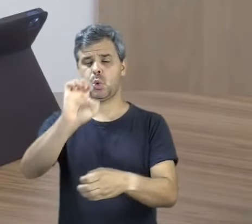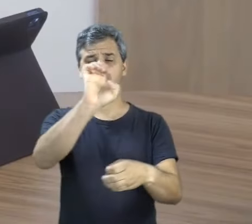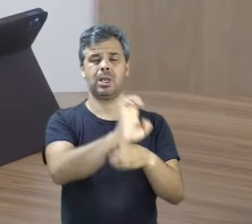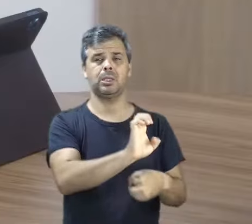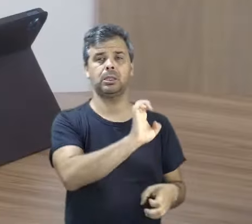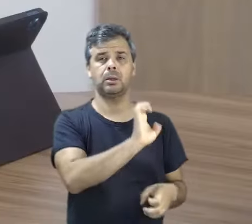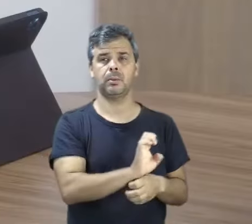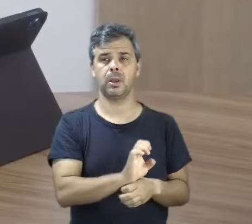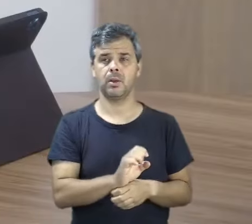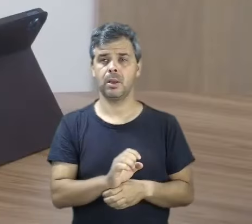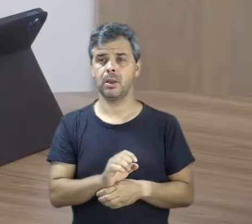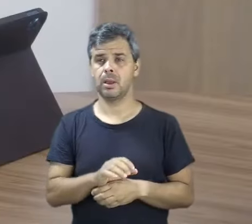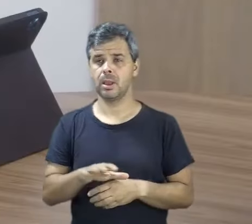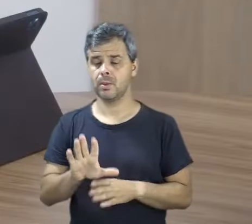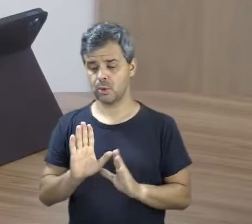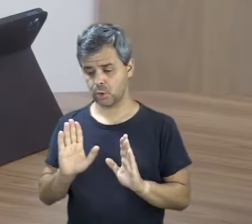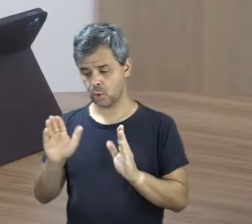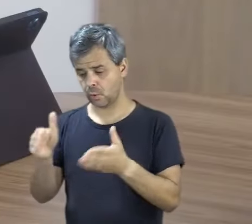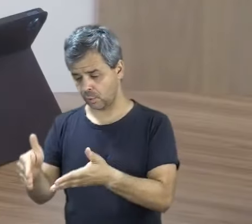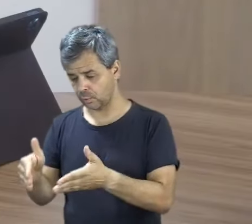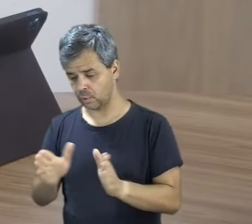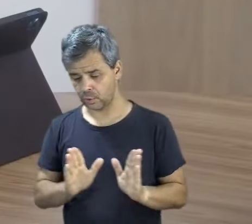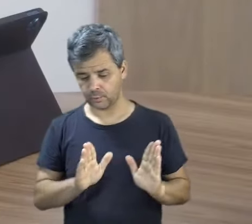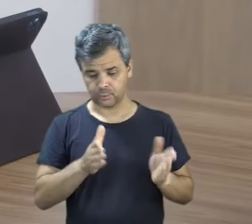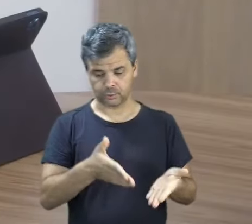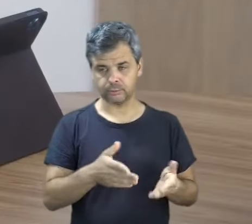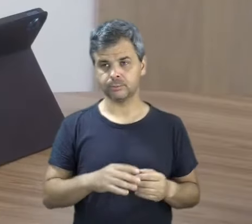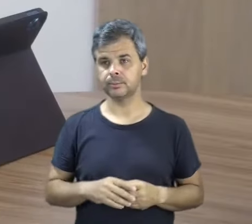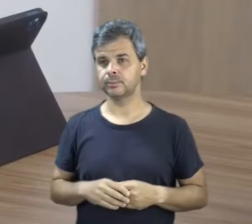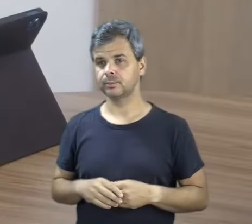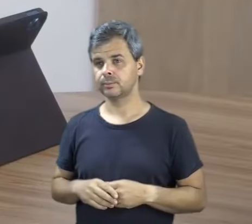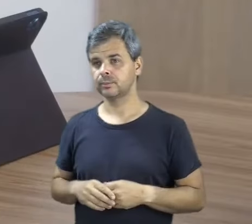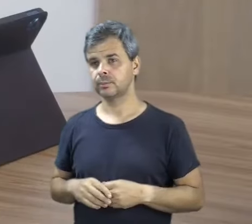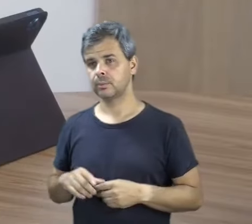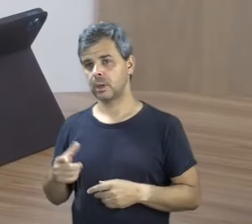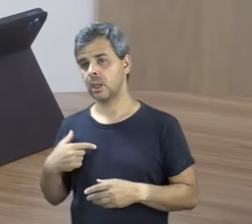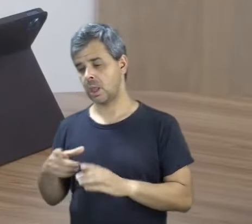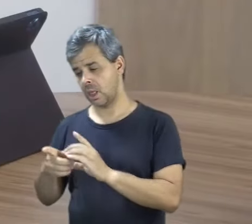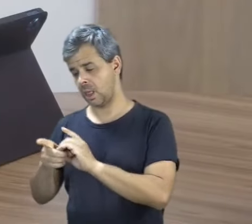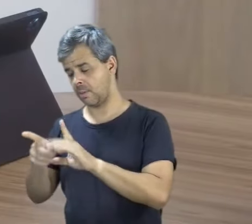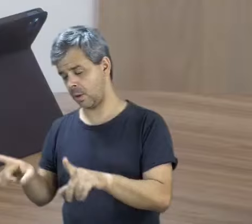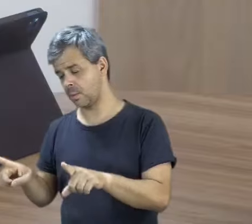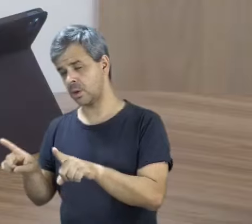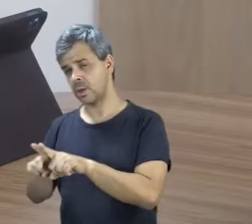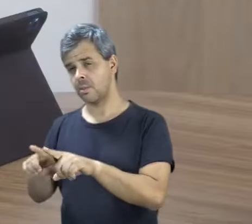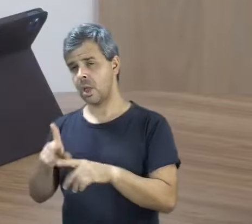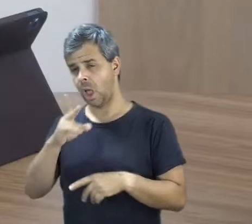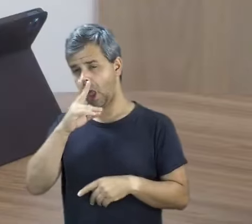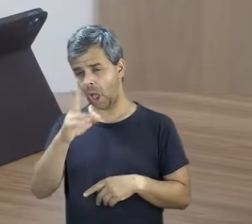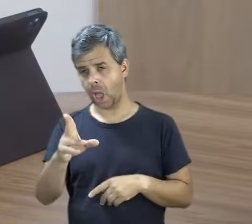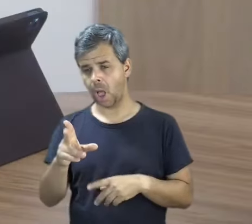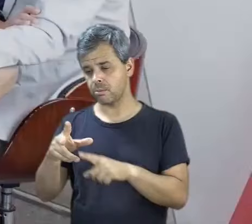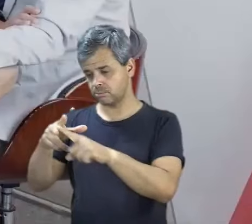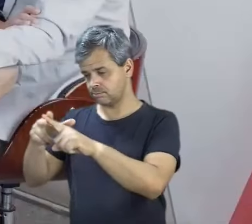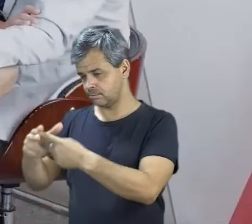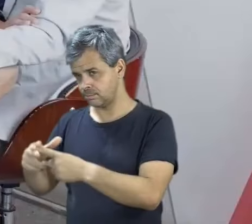estavam debruçados demais em dois temas específicos. Né? Democracia também, mas eu acho que reparação e